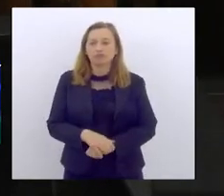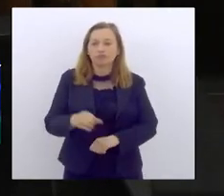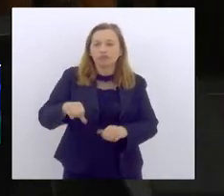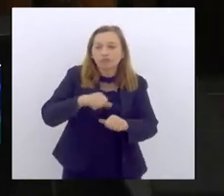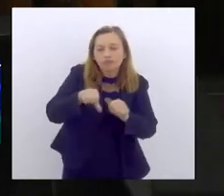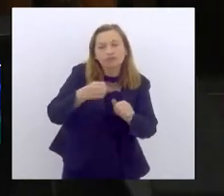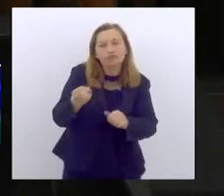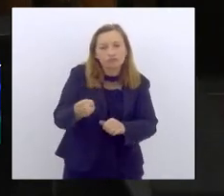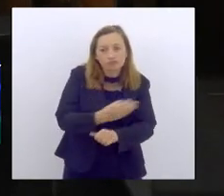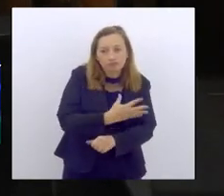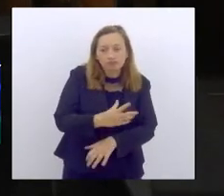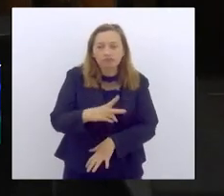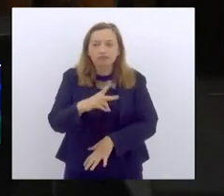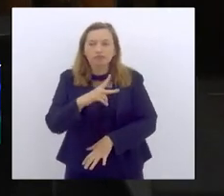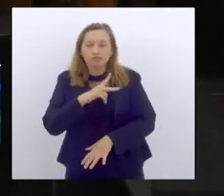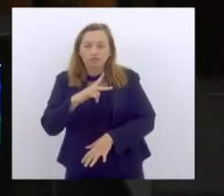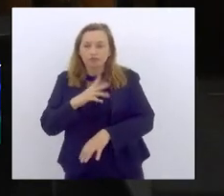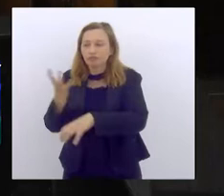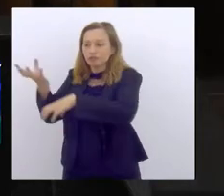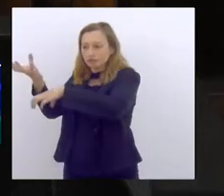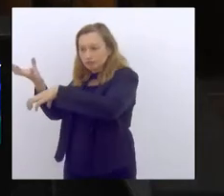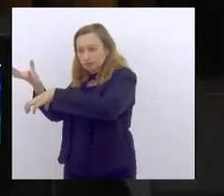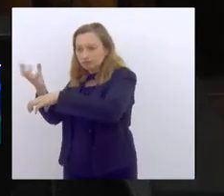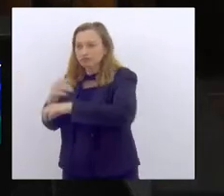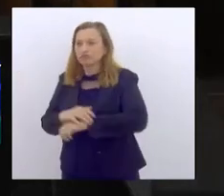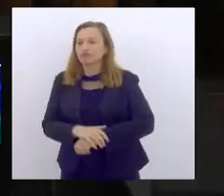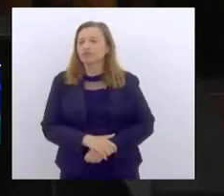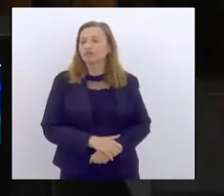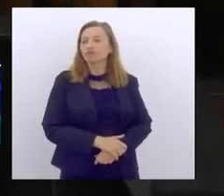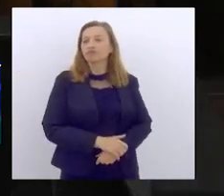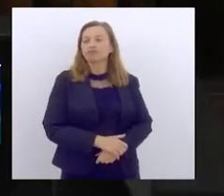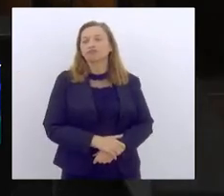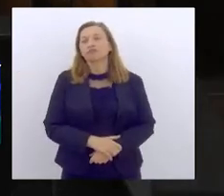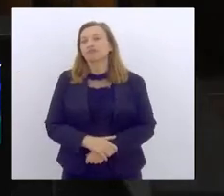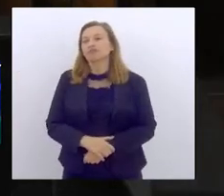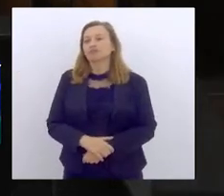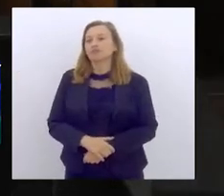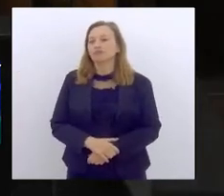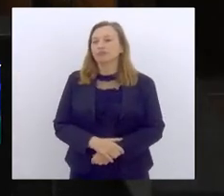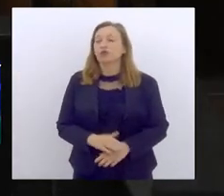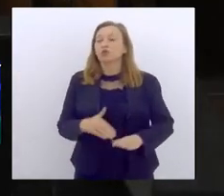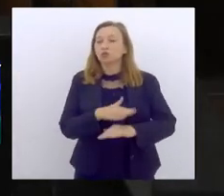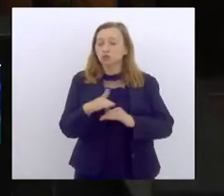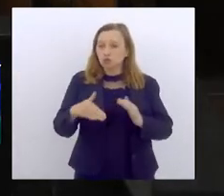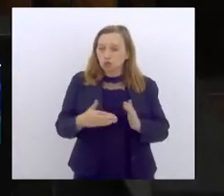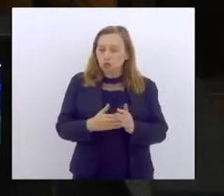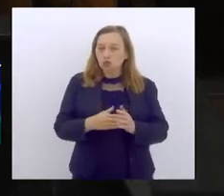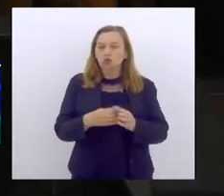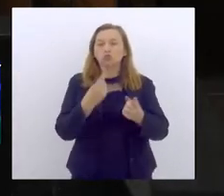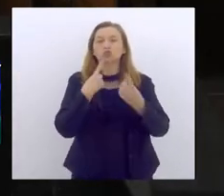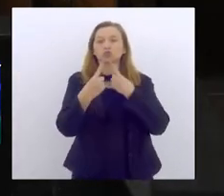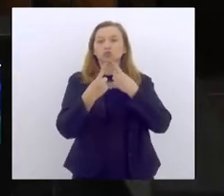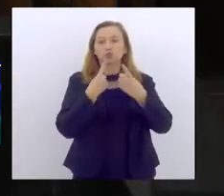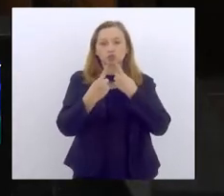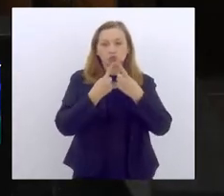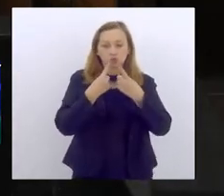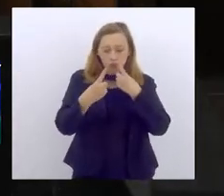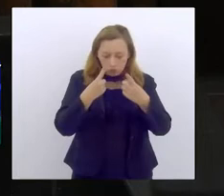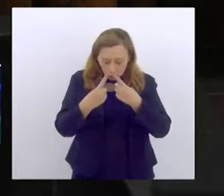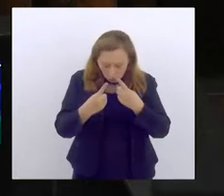renovadas o próprio Congresso Nacional tem que todos discutirem